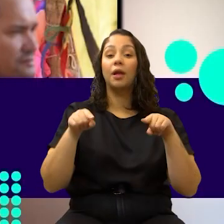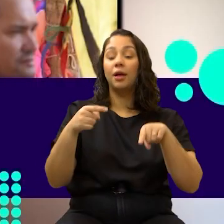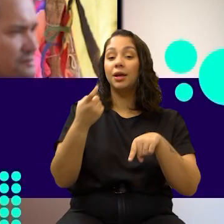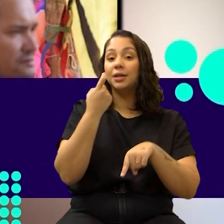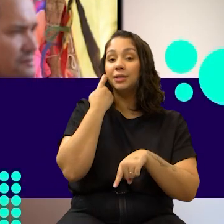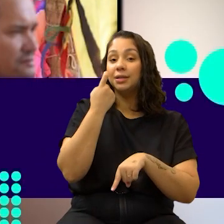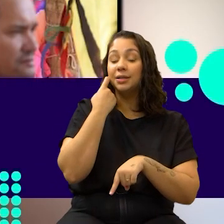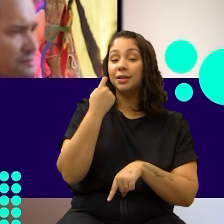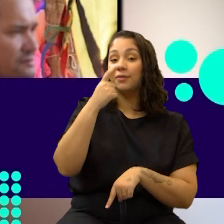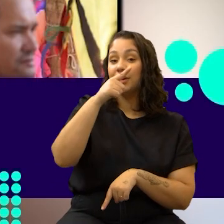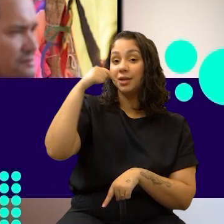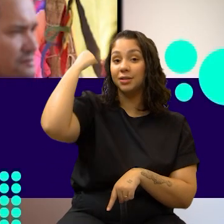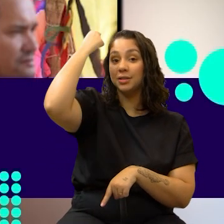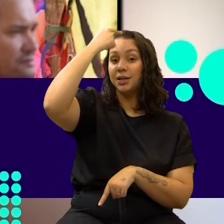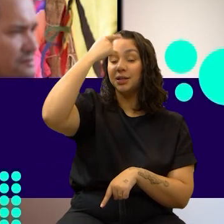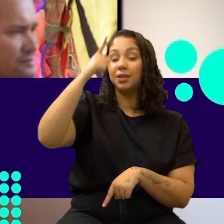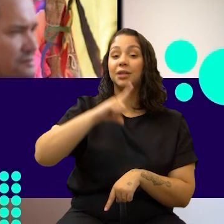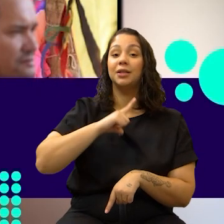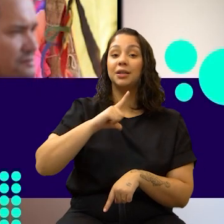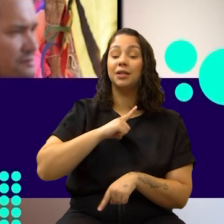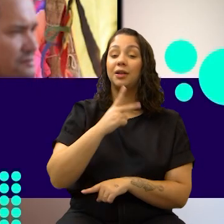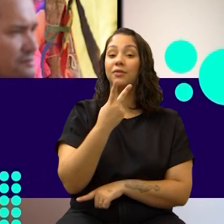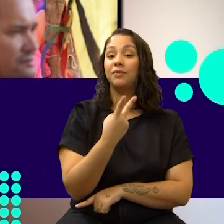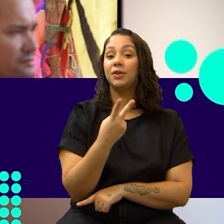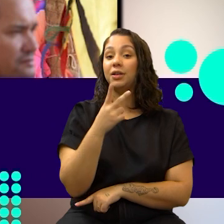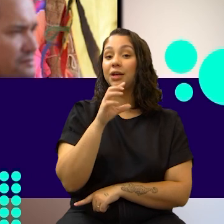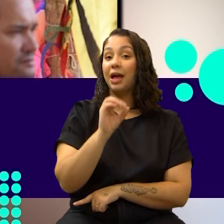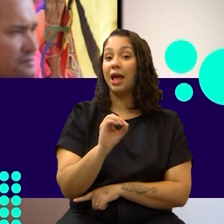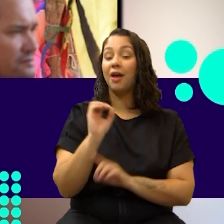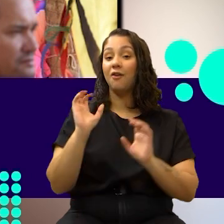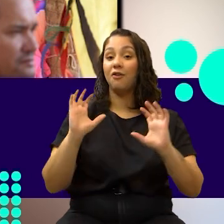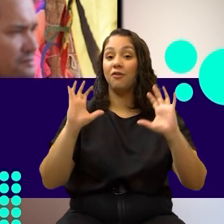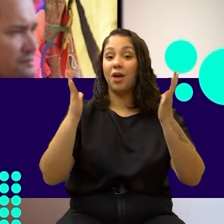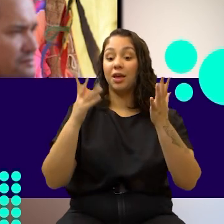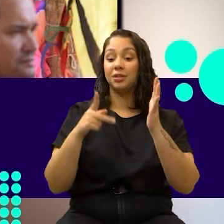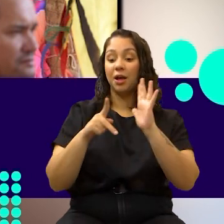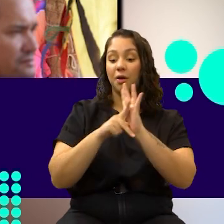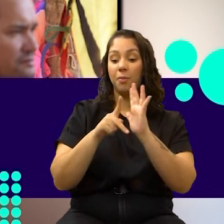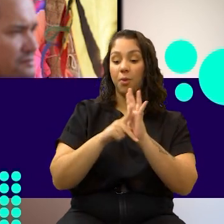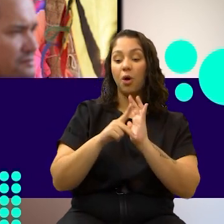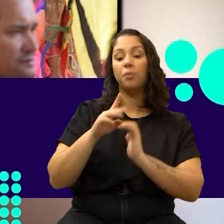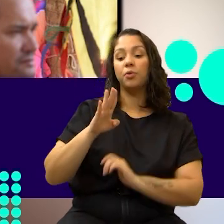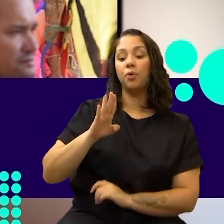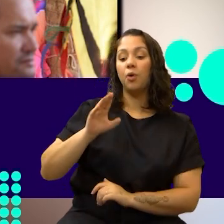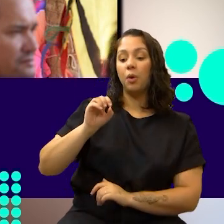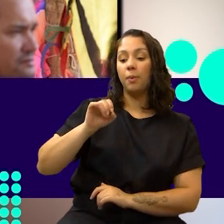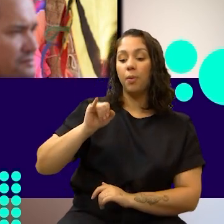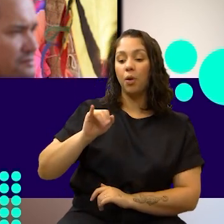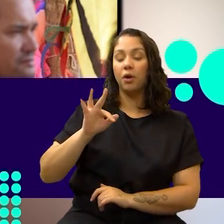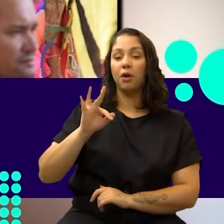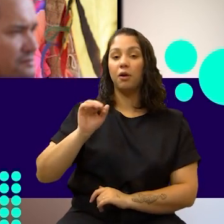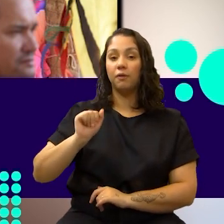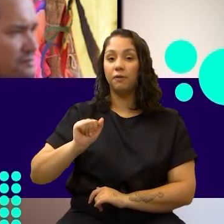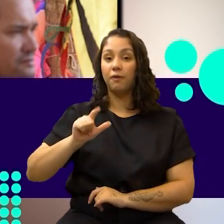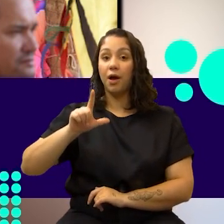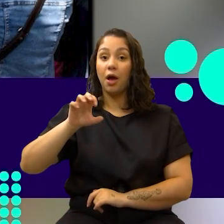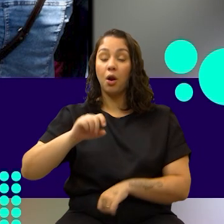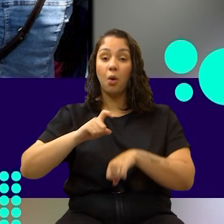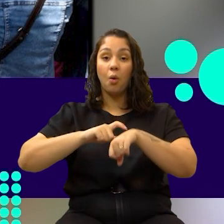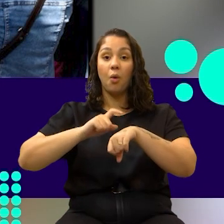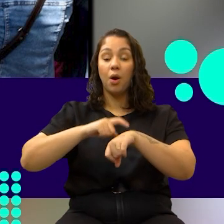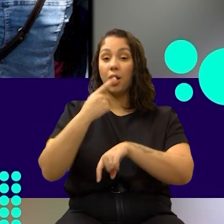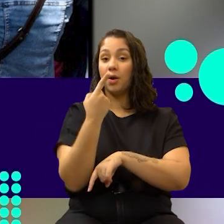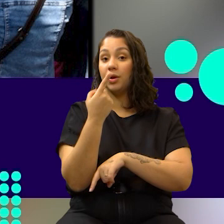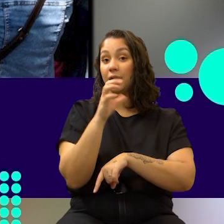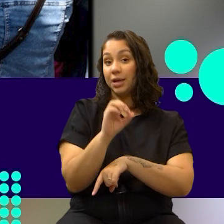nesta Sexta-feira Santa acontece no distrito de Barão Geraldo a 27ª Festa do Boi Falú. A tradicional